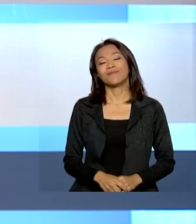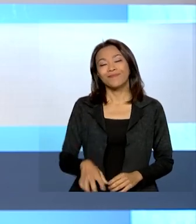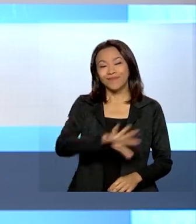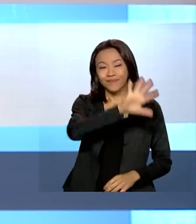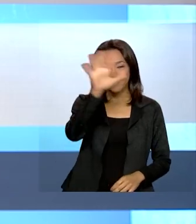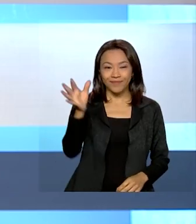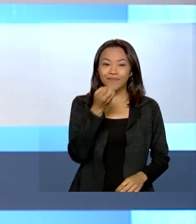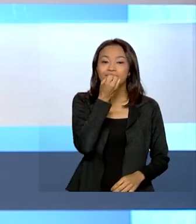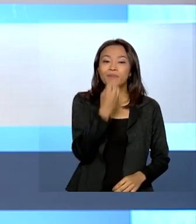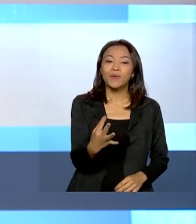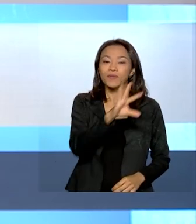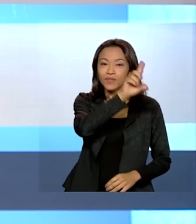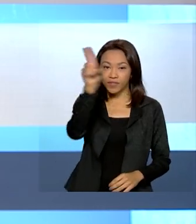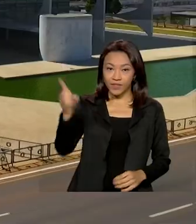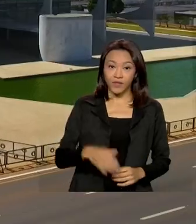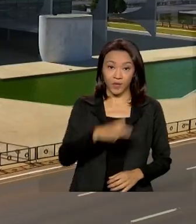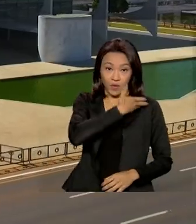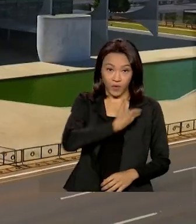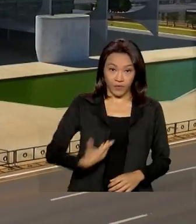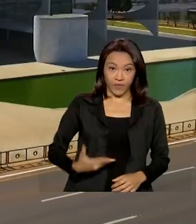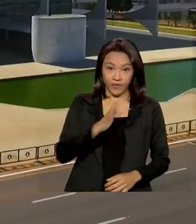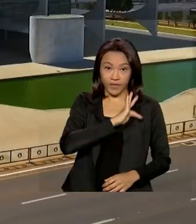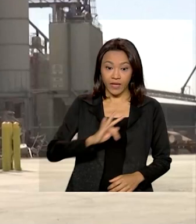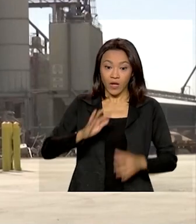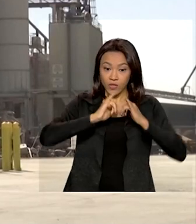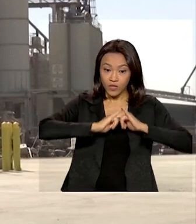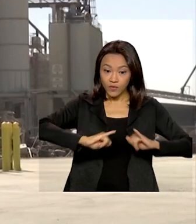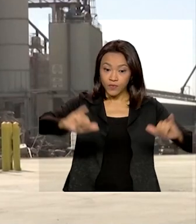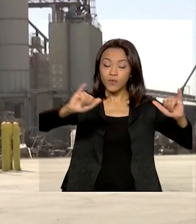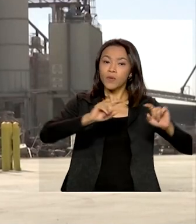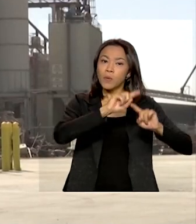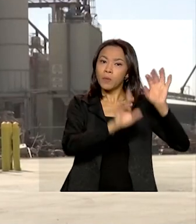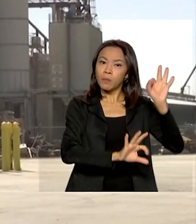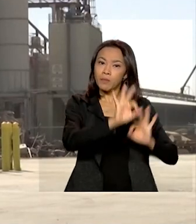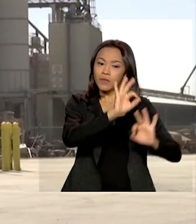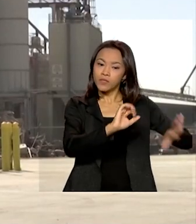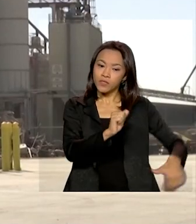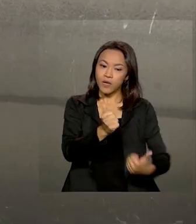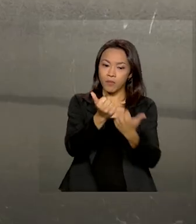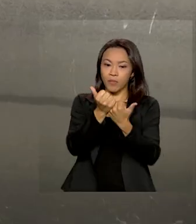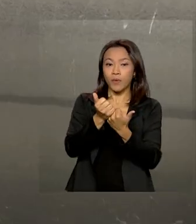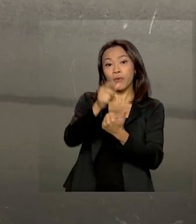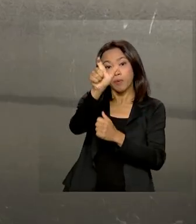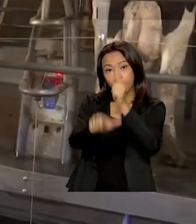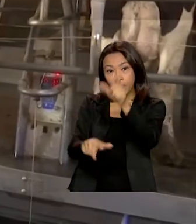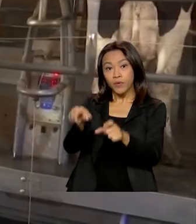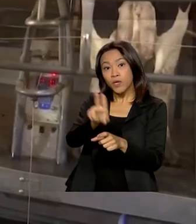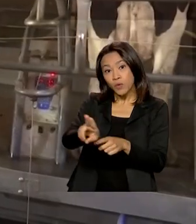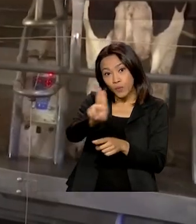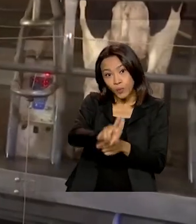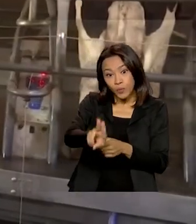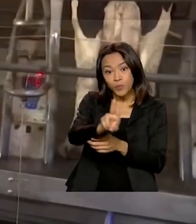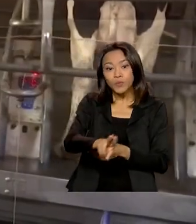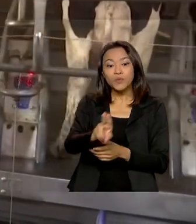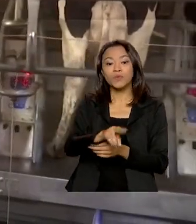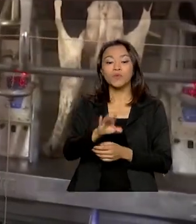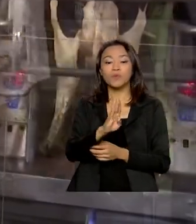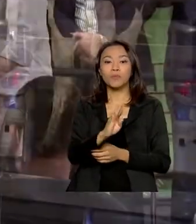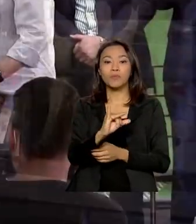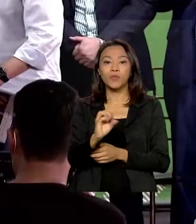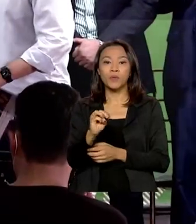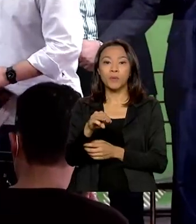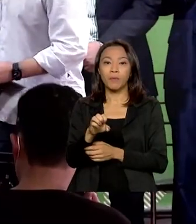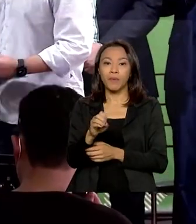Olá, bom dia. Governo federal lança plano de apoio à produção e uso sustentável do biometano.